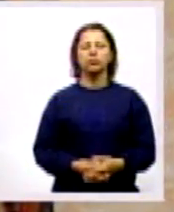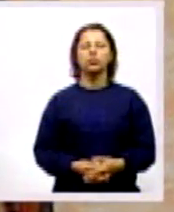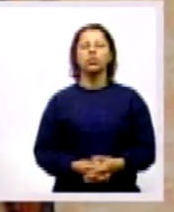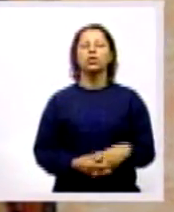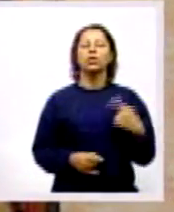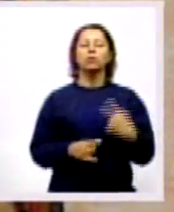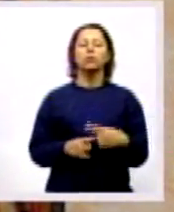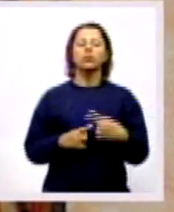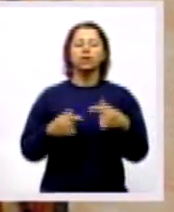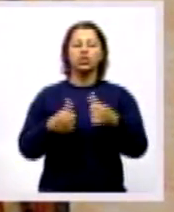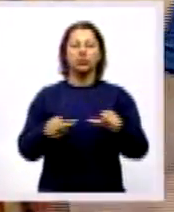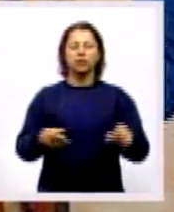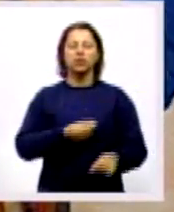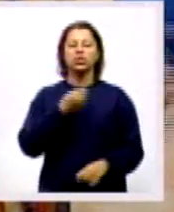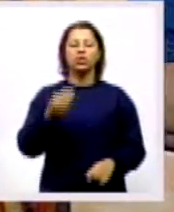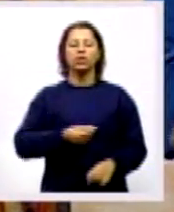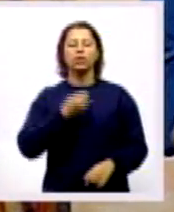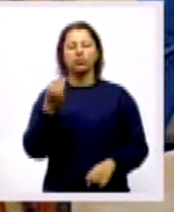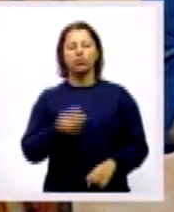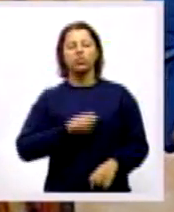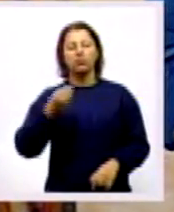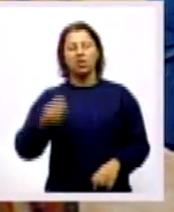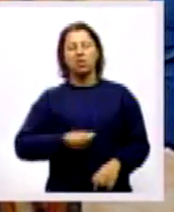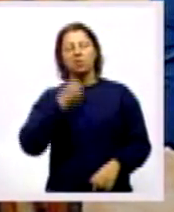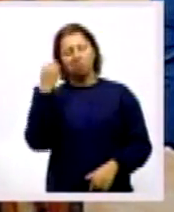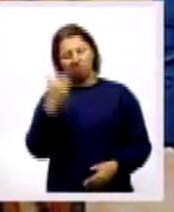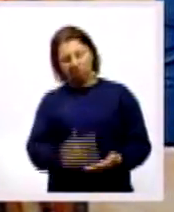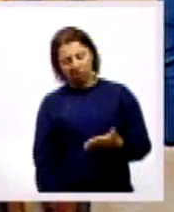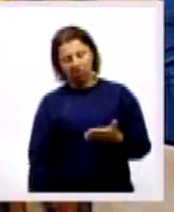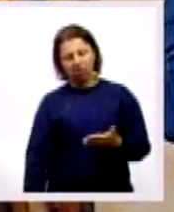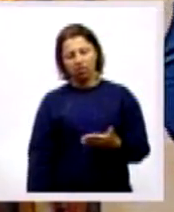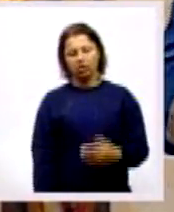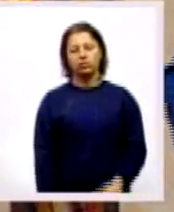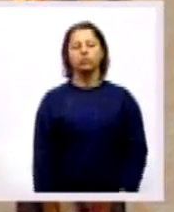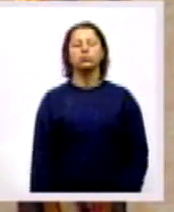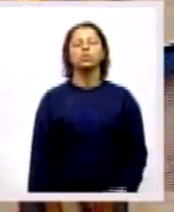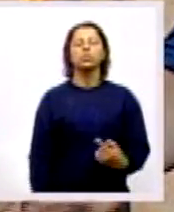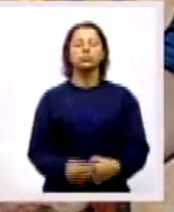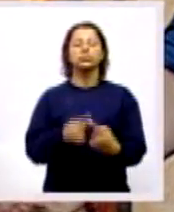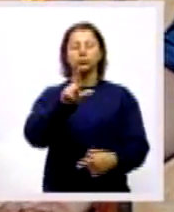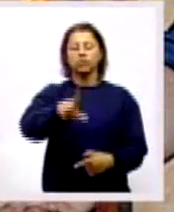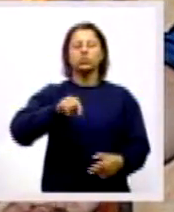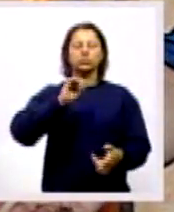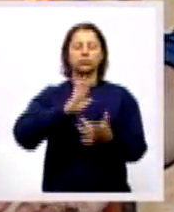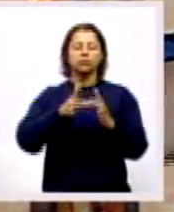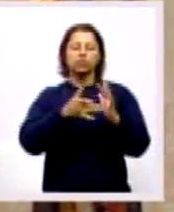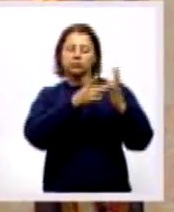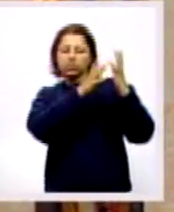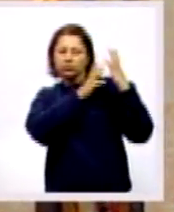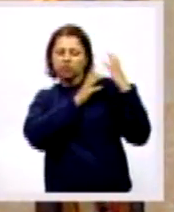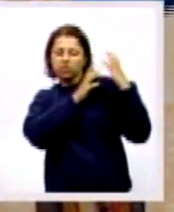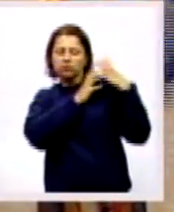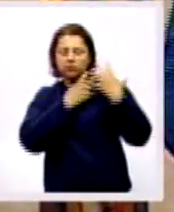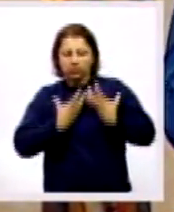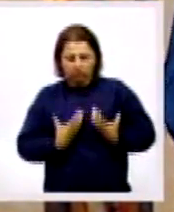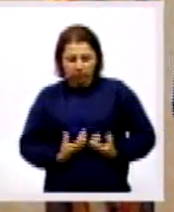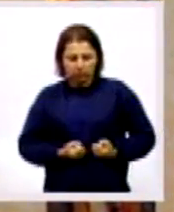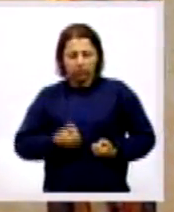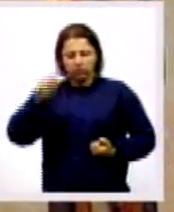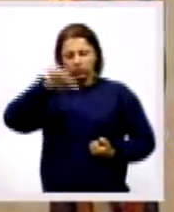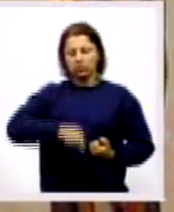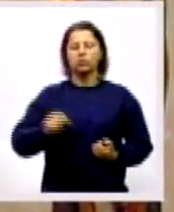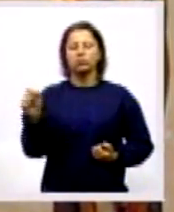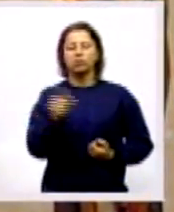Porque está vivendo o processo do dissabor. A opção por Jesus virou um peso, pior do que a vida passada.